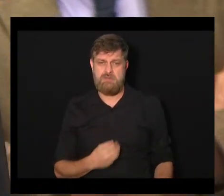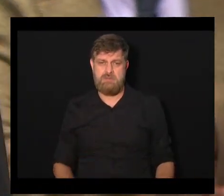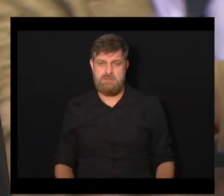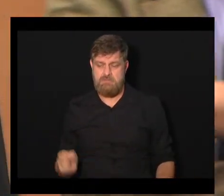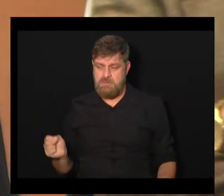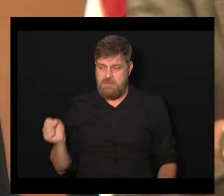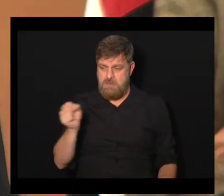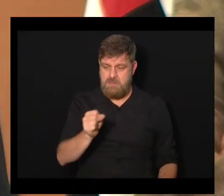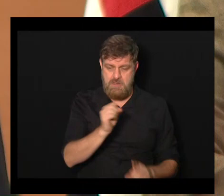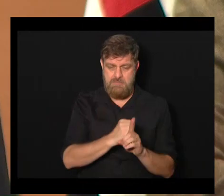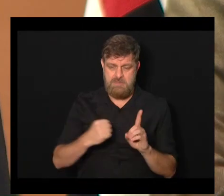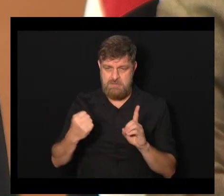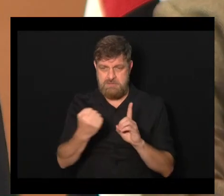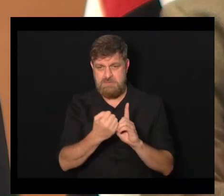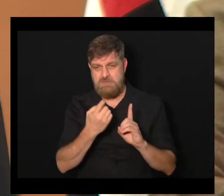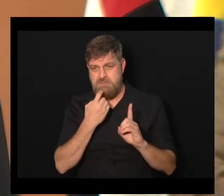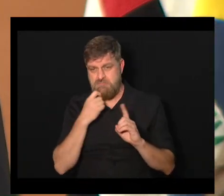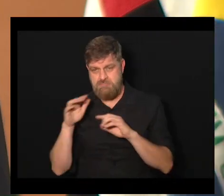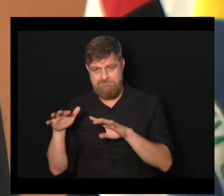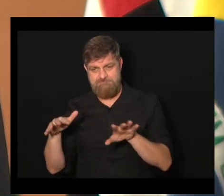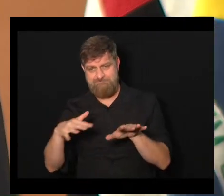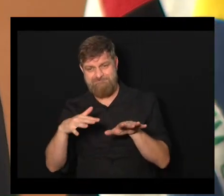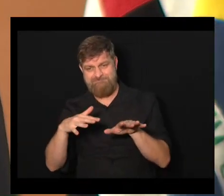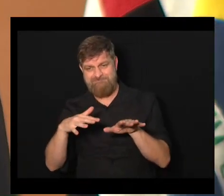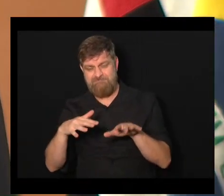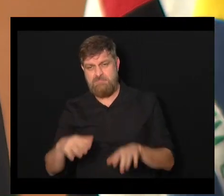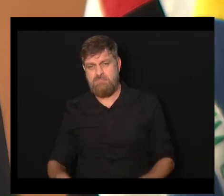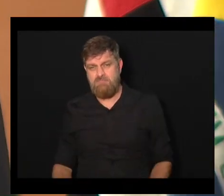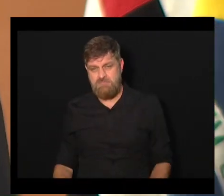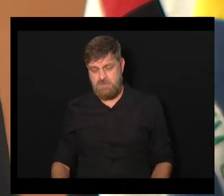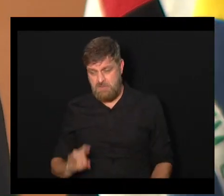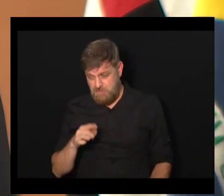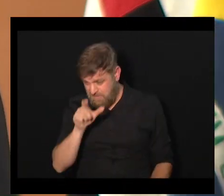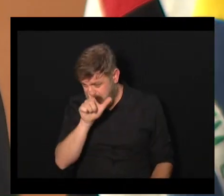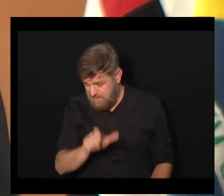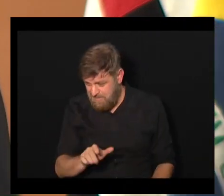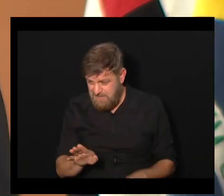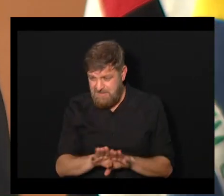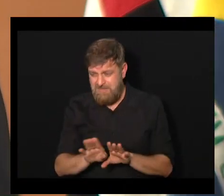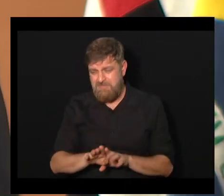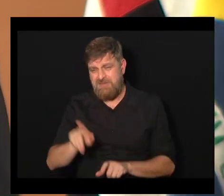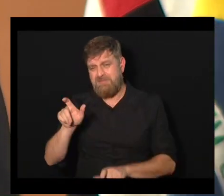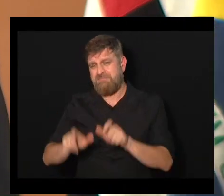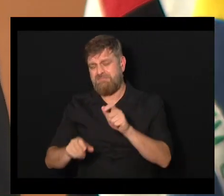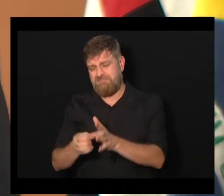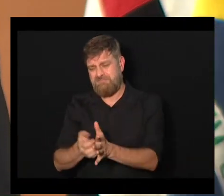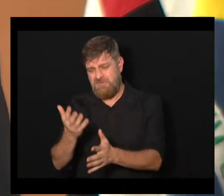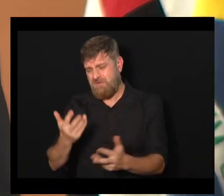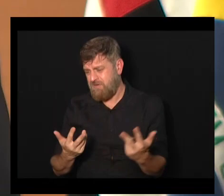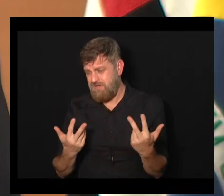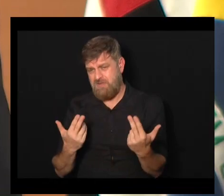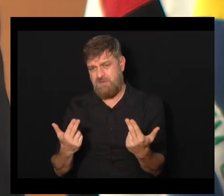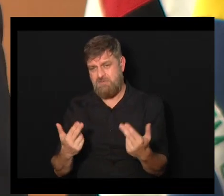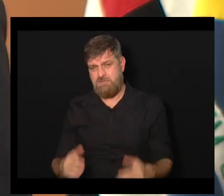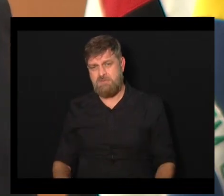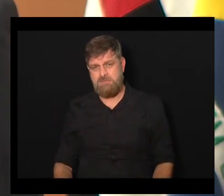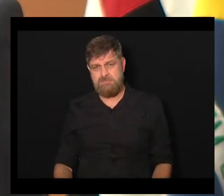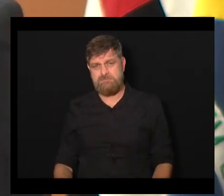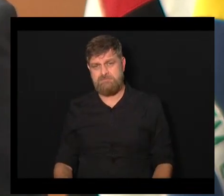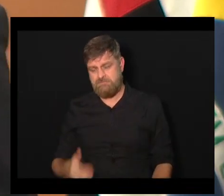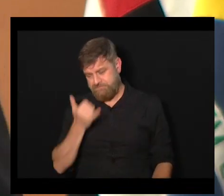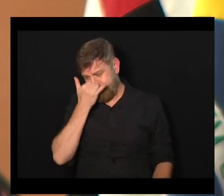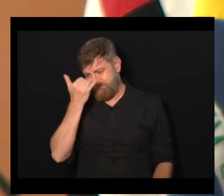para a sociedade campineira, para que possa olhar não só a esse, como a muitos, que provavelmente poderá acontecer no mesmo